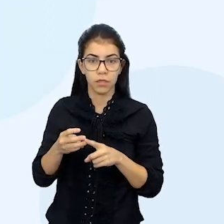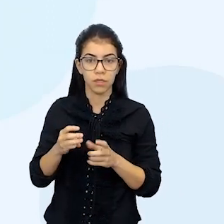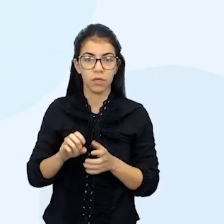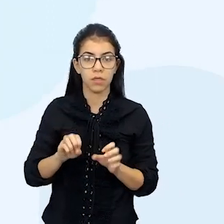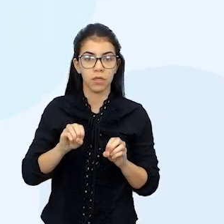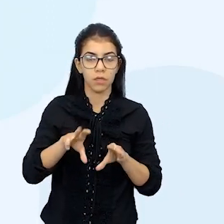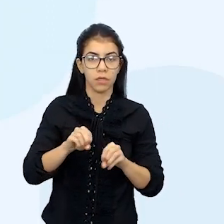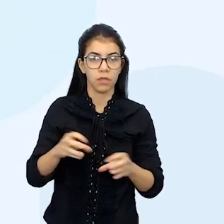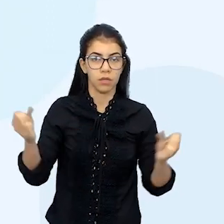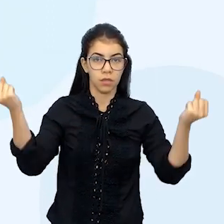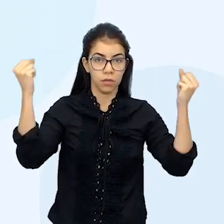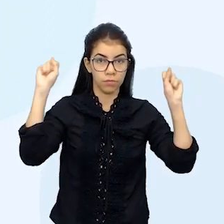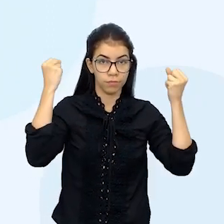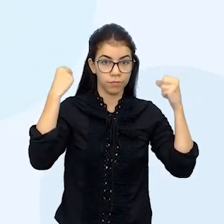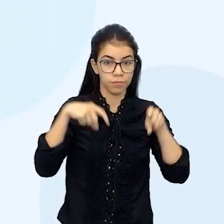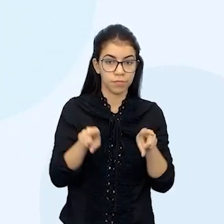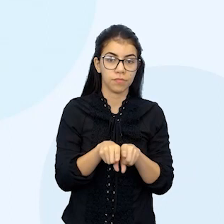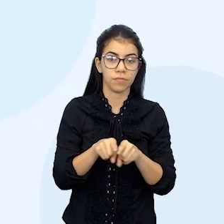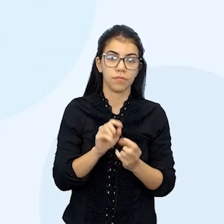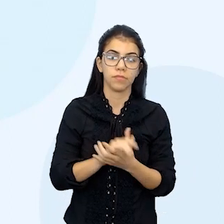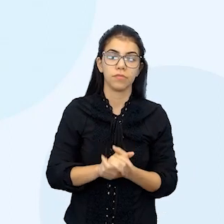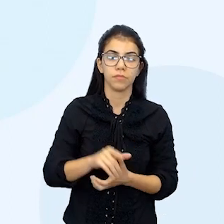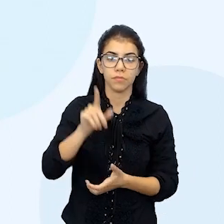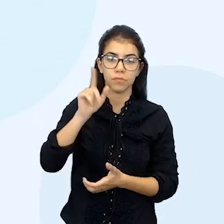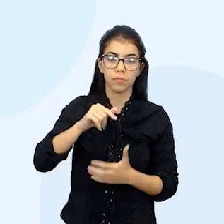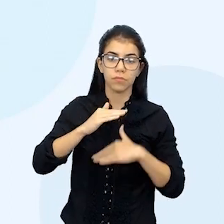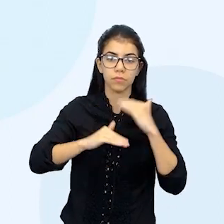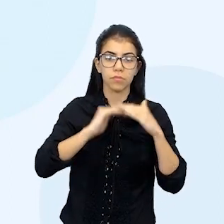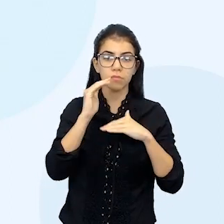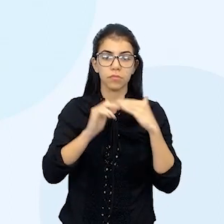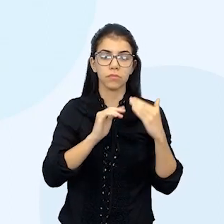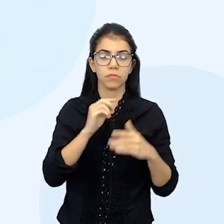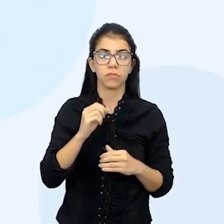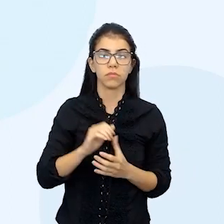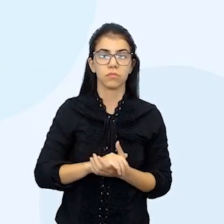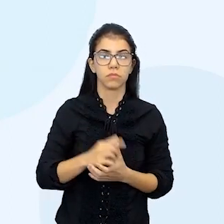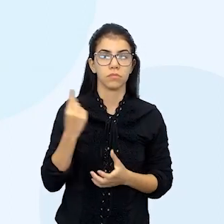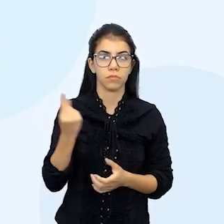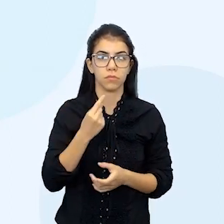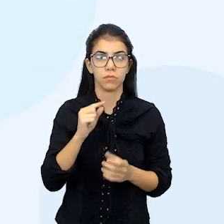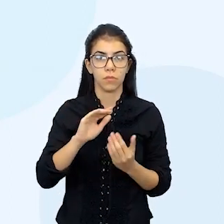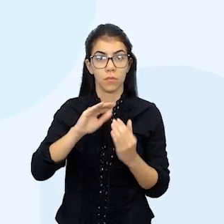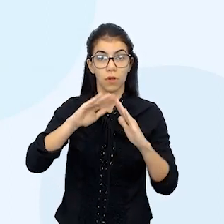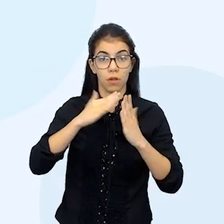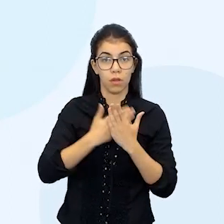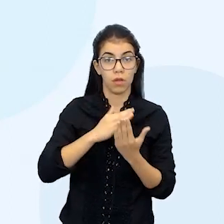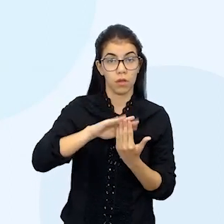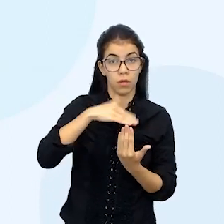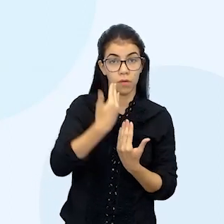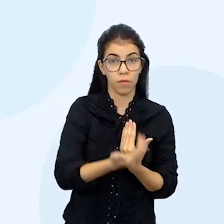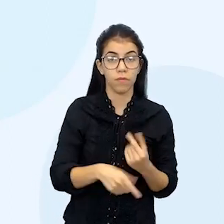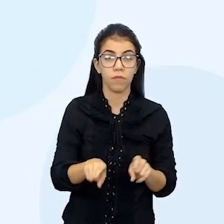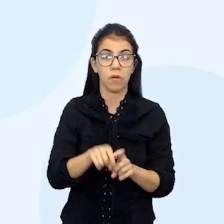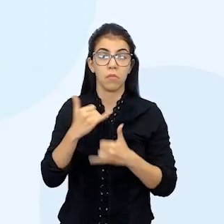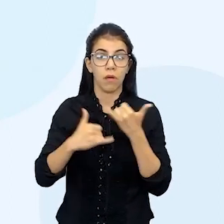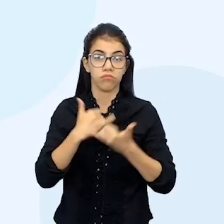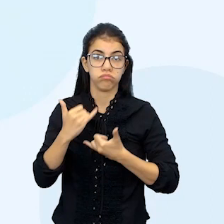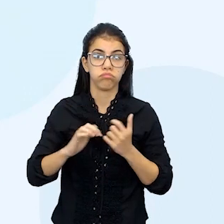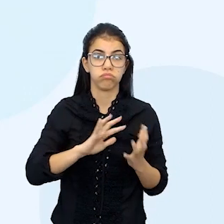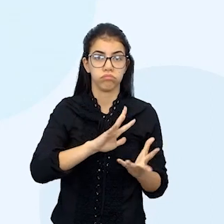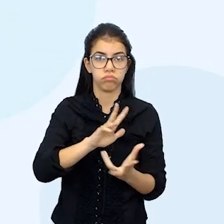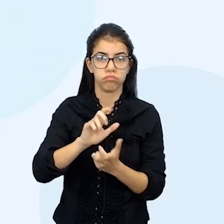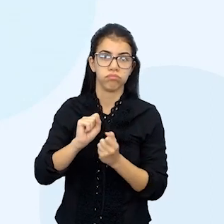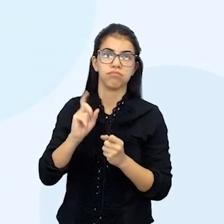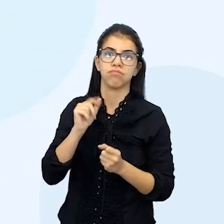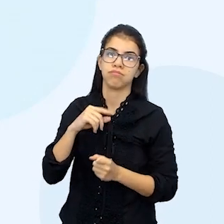foca em experimentar e recriar individual e coletivamente na escola e fora dela brincadeira e jogos do mundo.